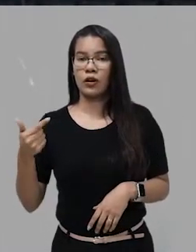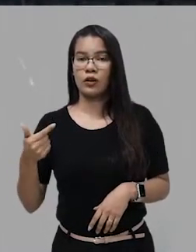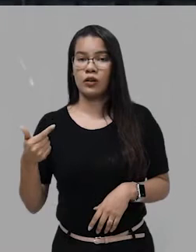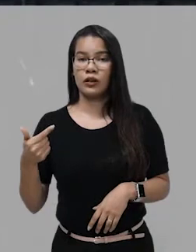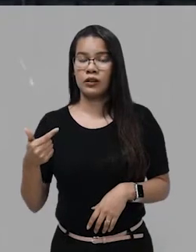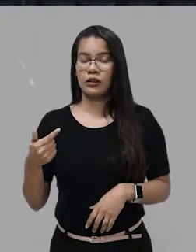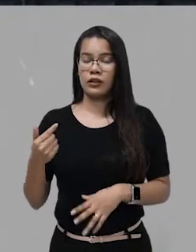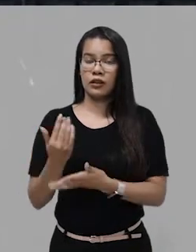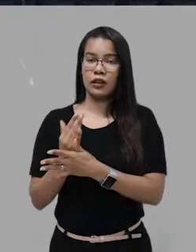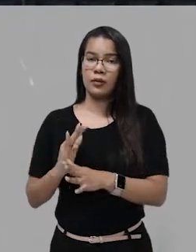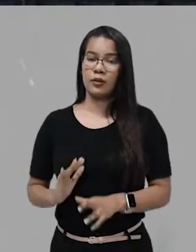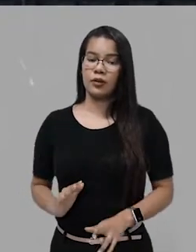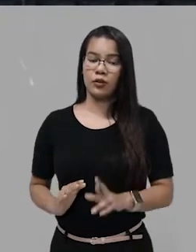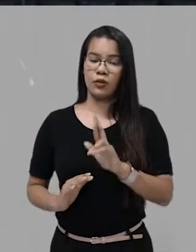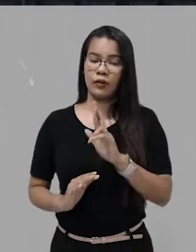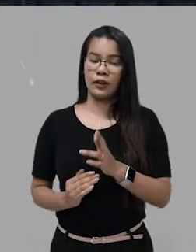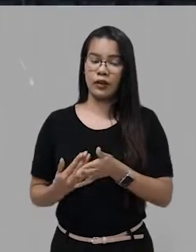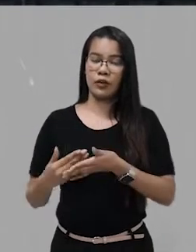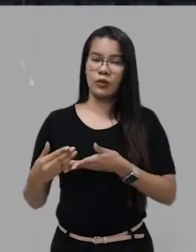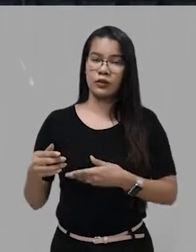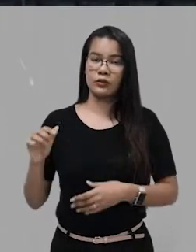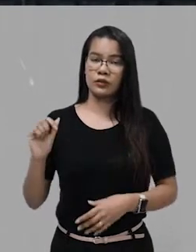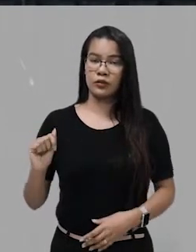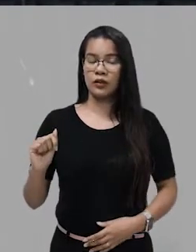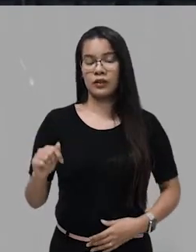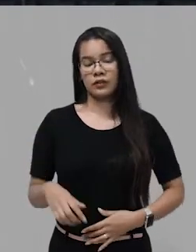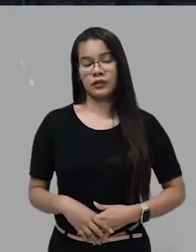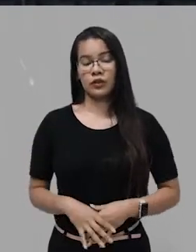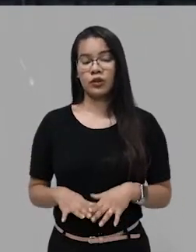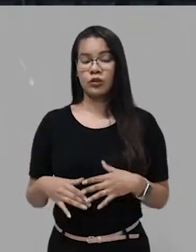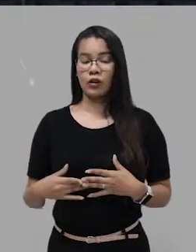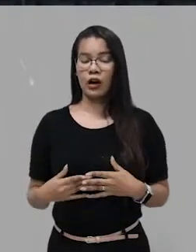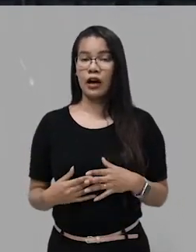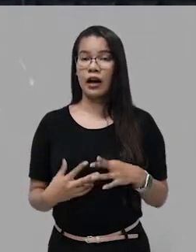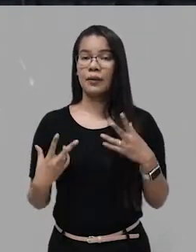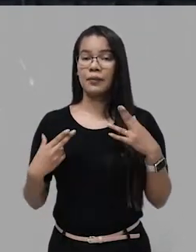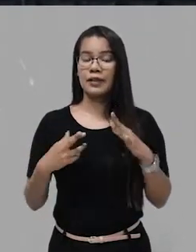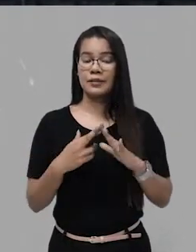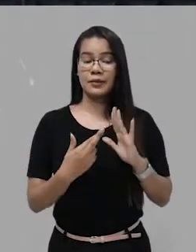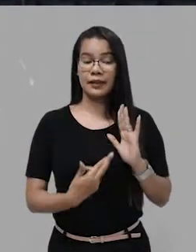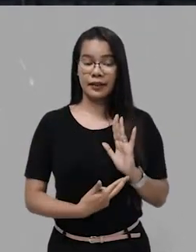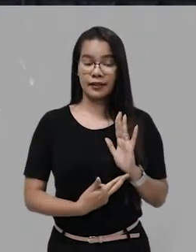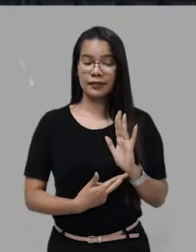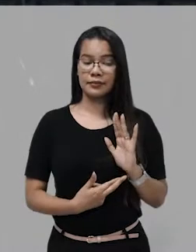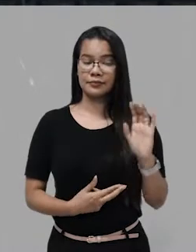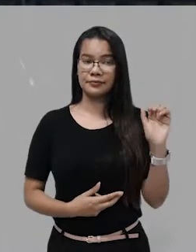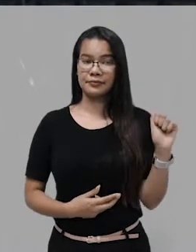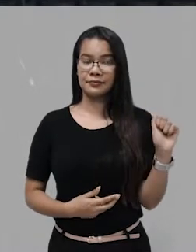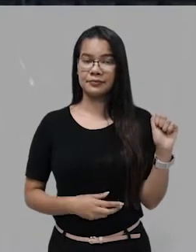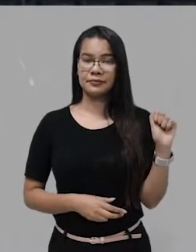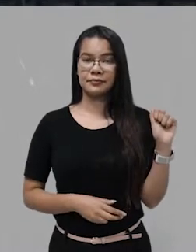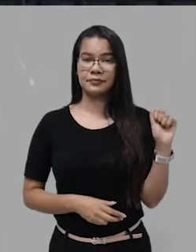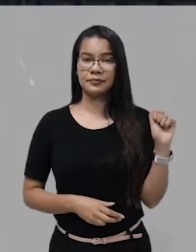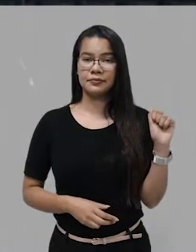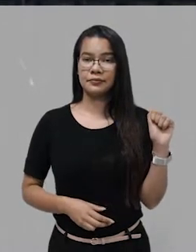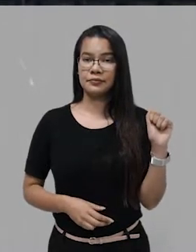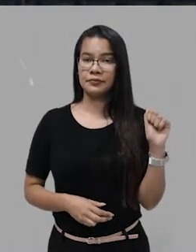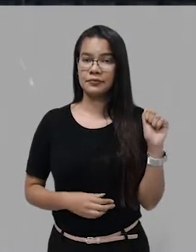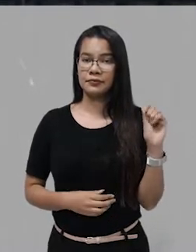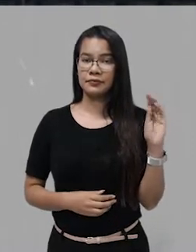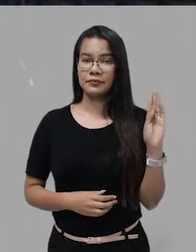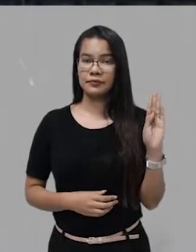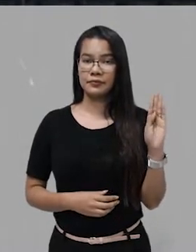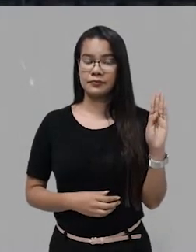prefixo super. Qual vai seguir a mesma regra, né? Sem hífen. Auto-hipnose, B,